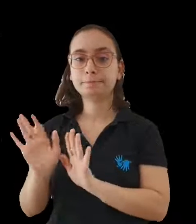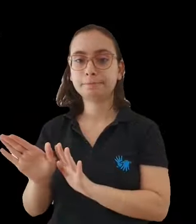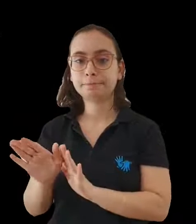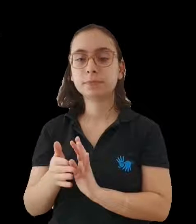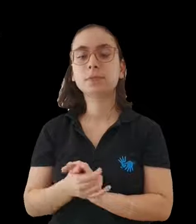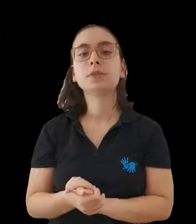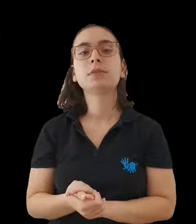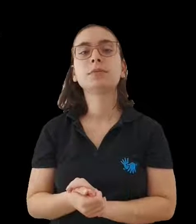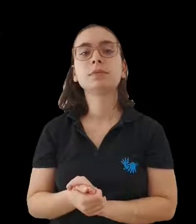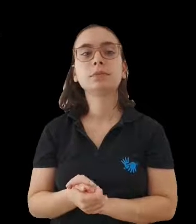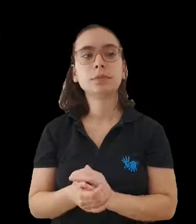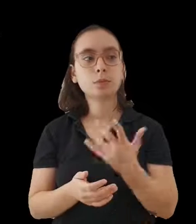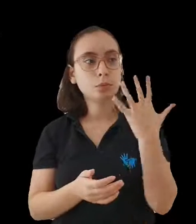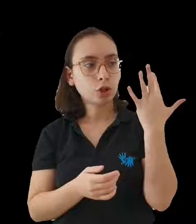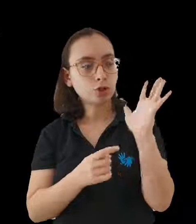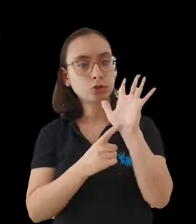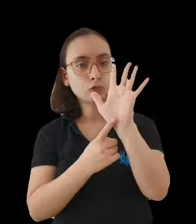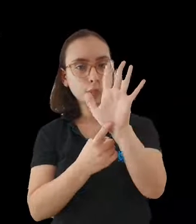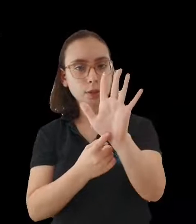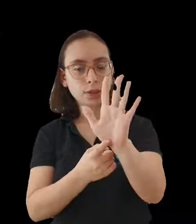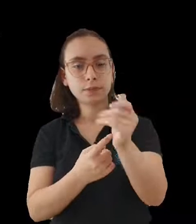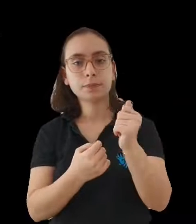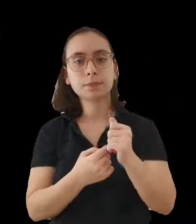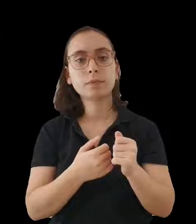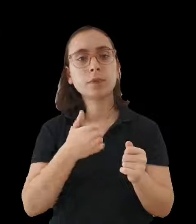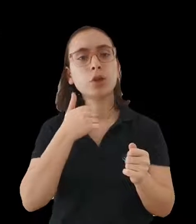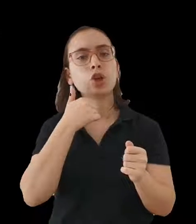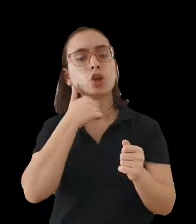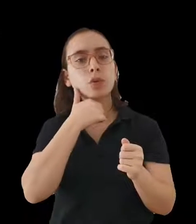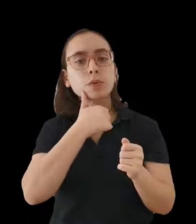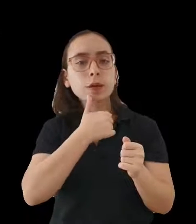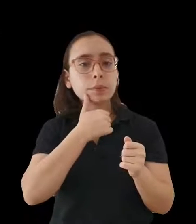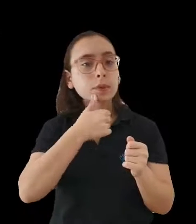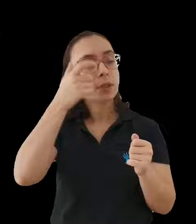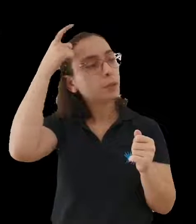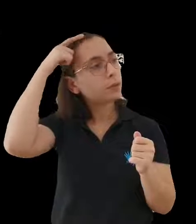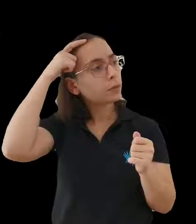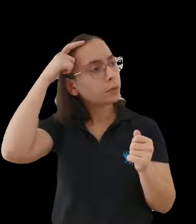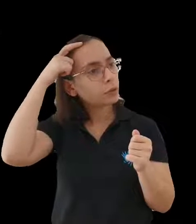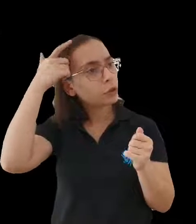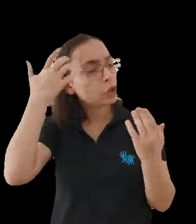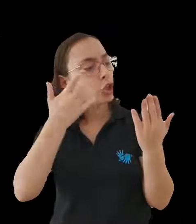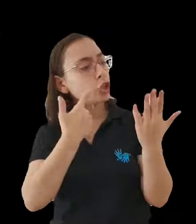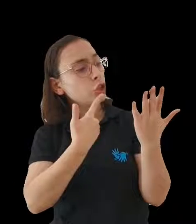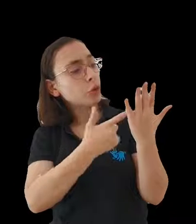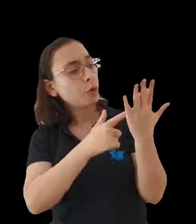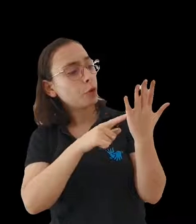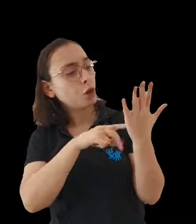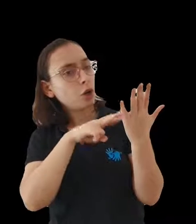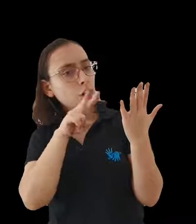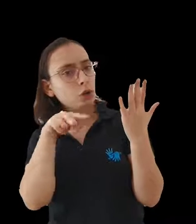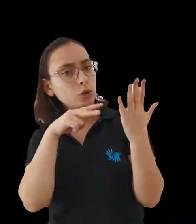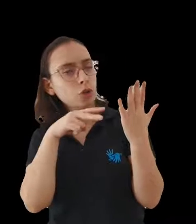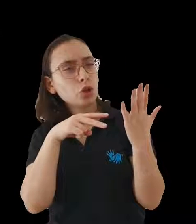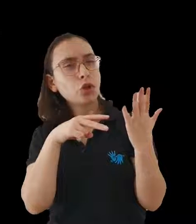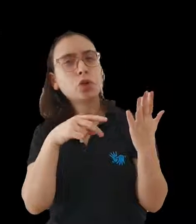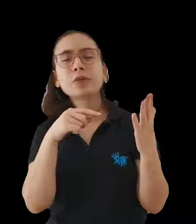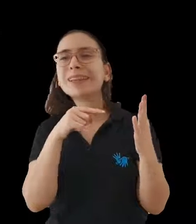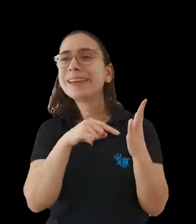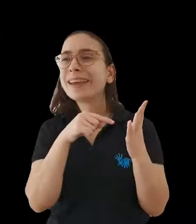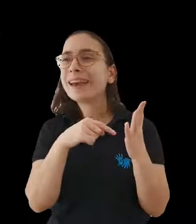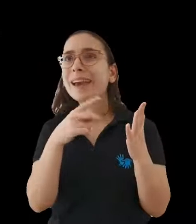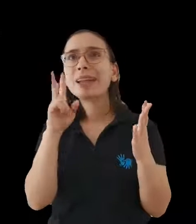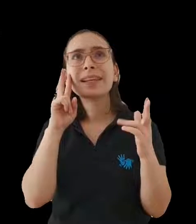espelho. A princesa ela tem um espelho mágico que mostra o que ela imaginar.